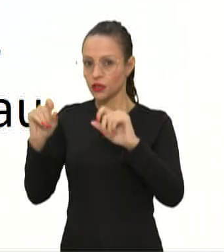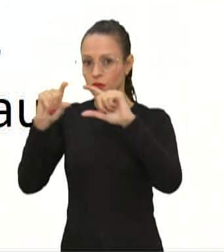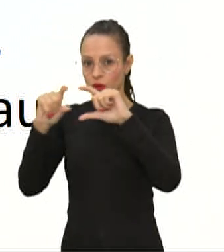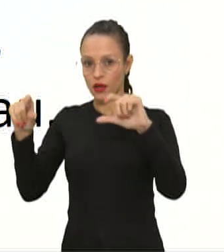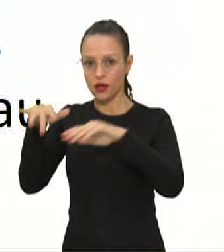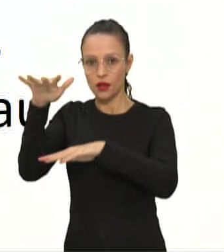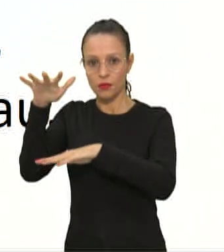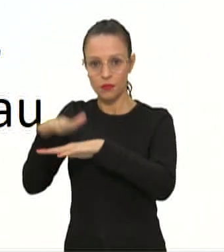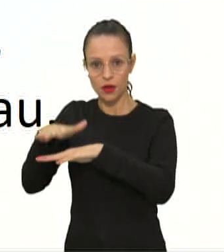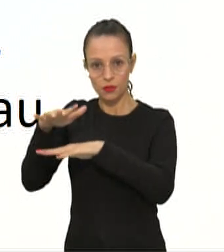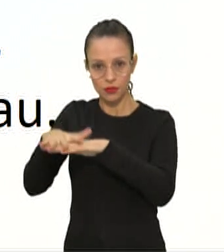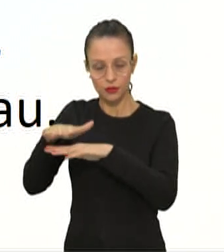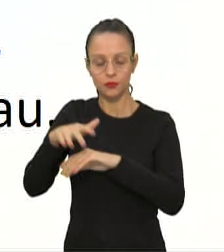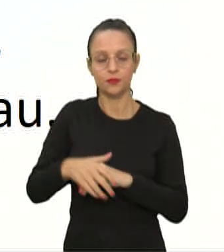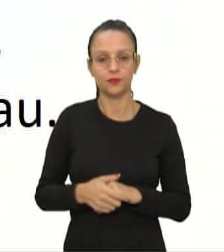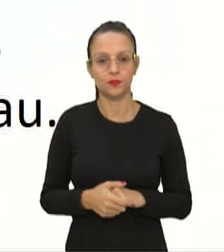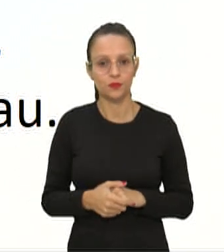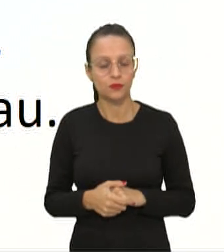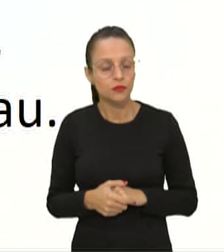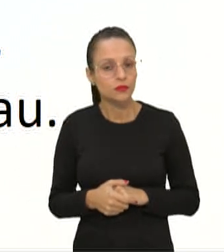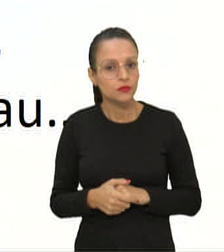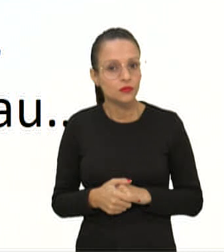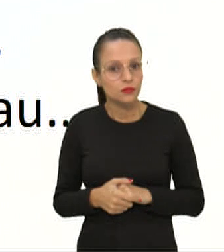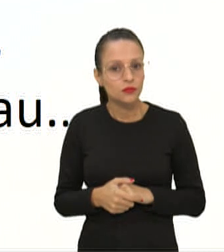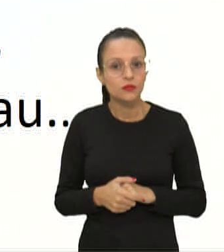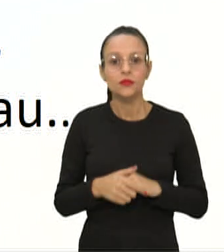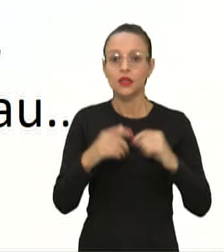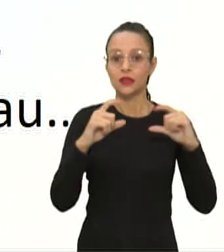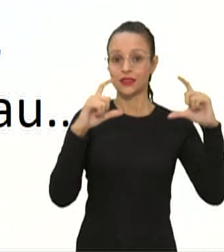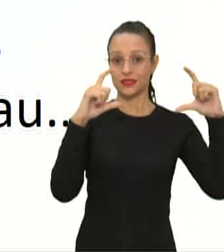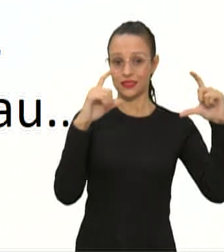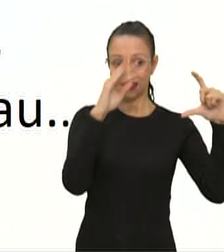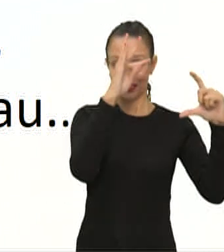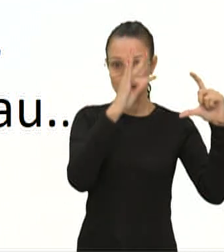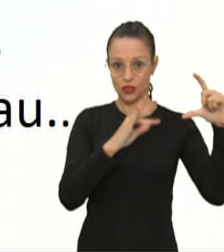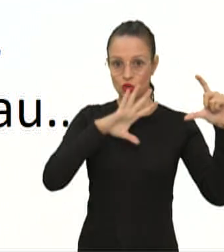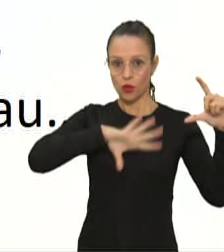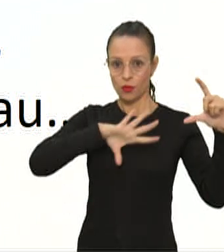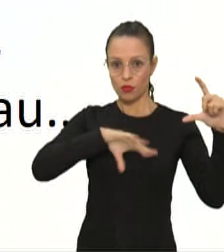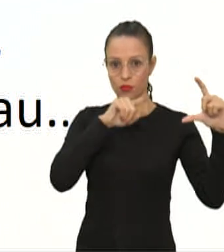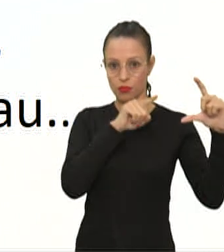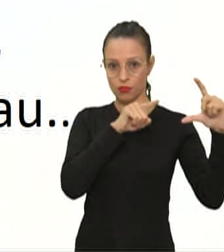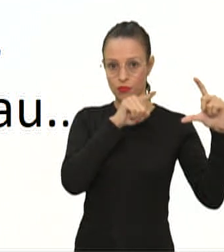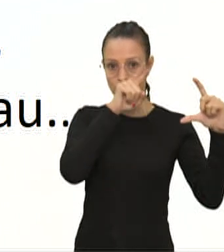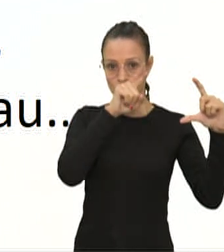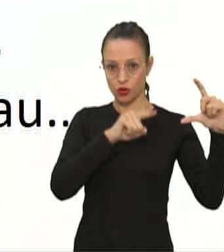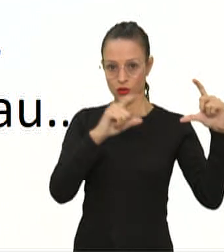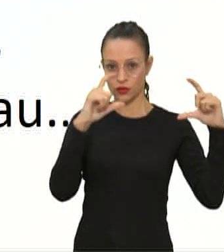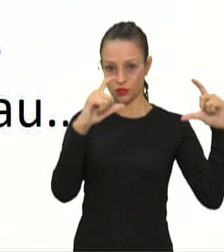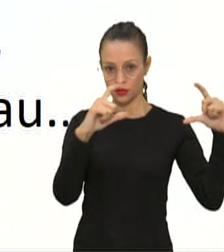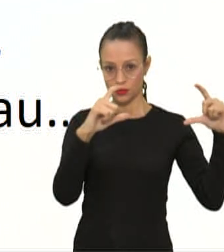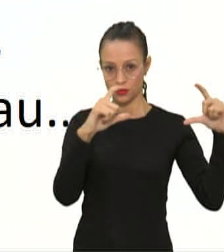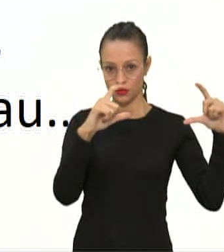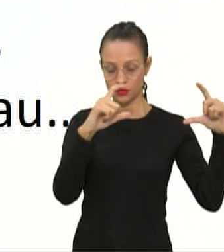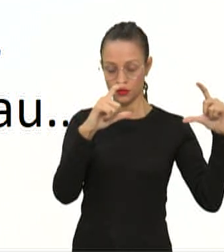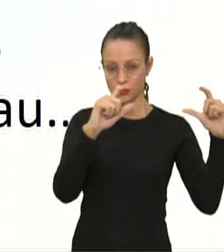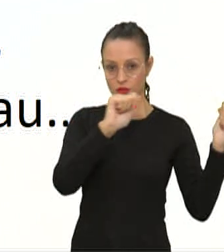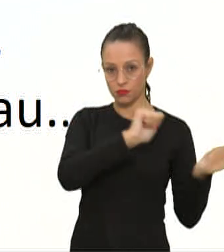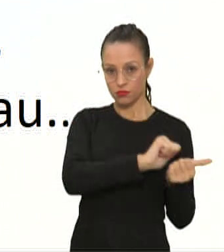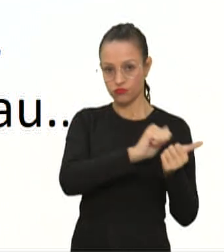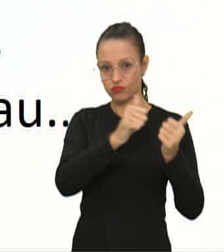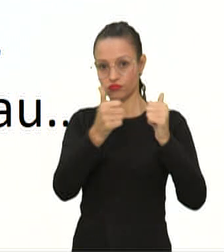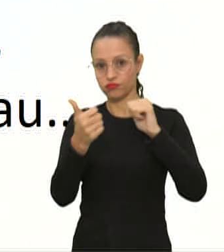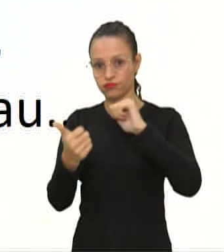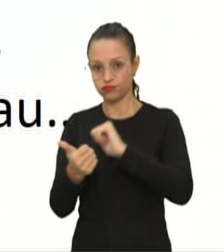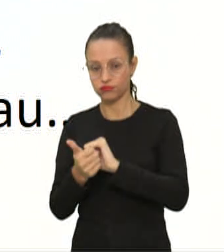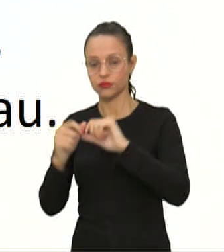algébrica, linguagem simbólica da matemática. Então, tradução do texto em linguagem normal, em linguagem comum, traduz o